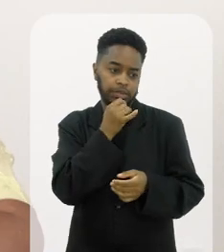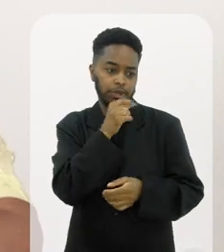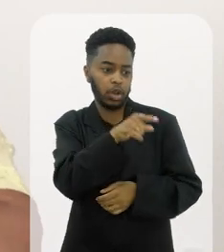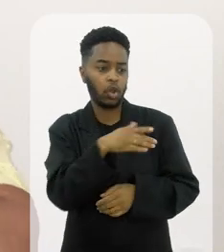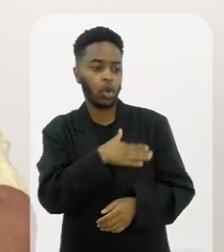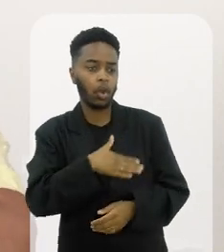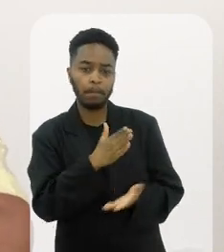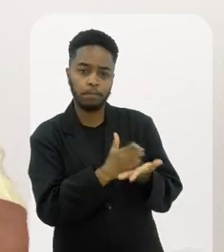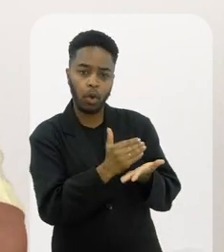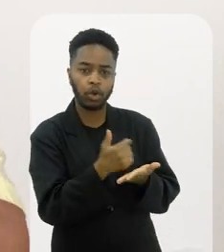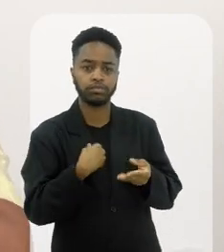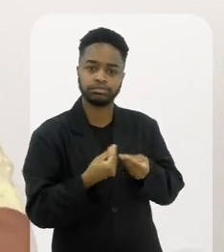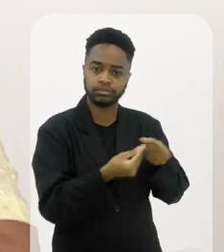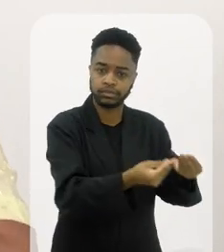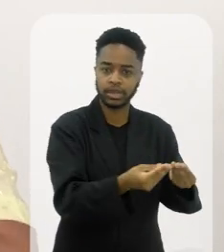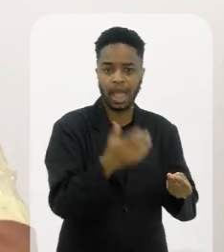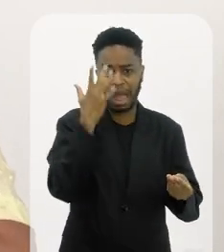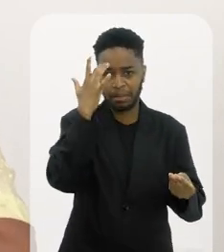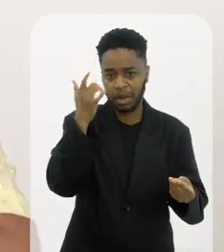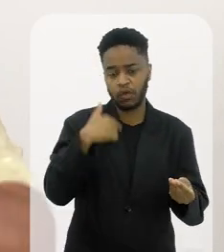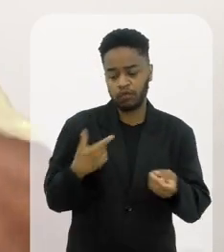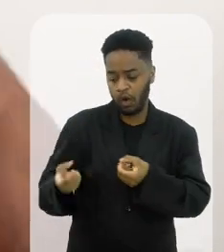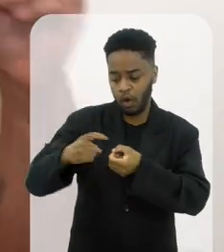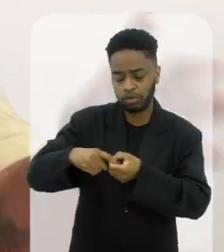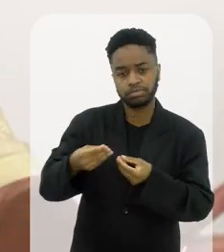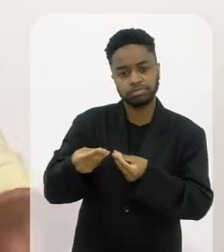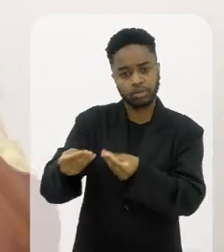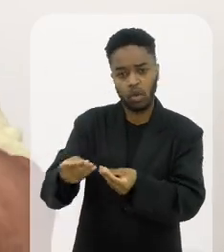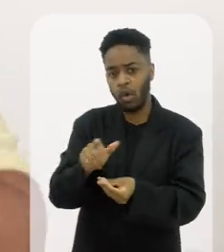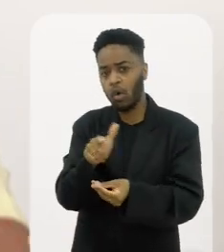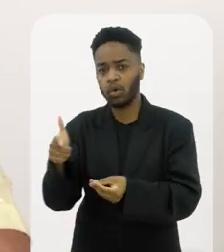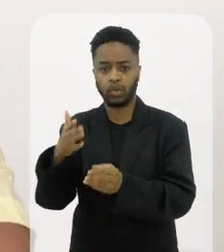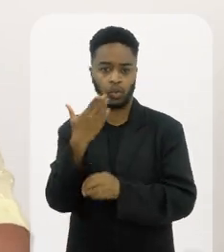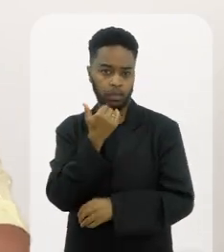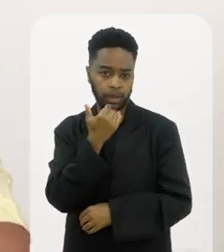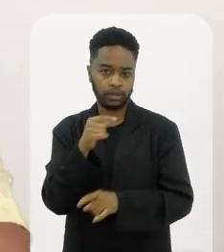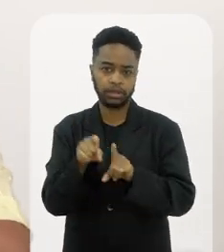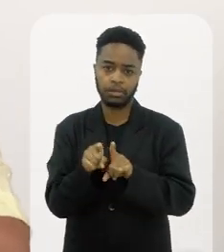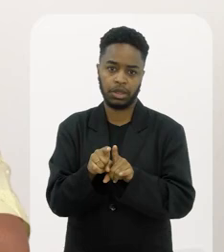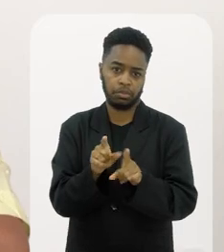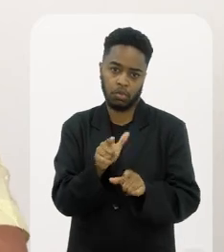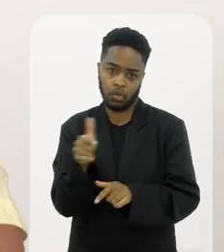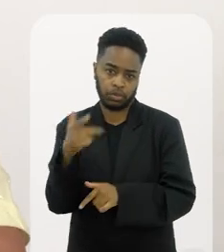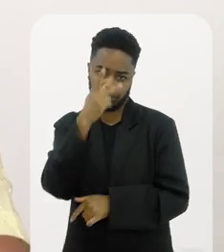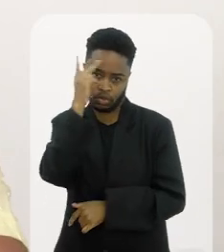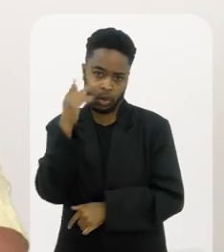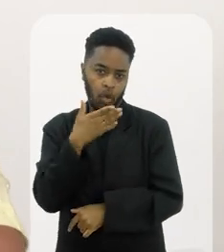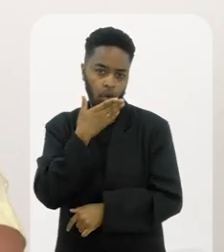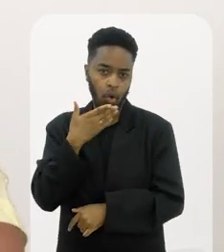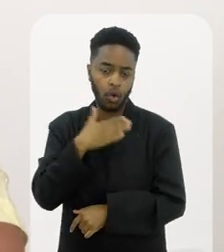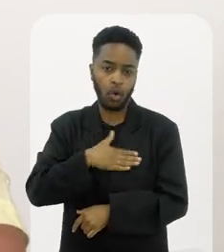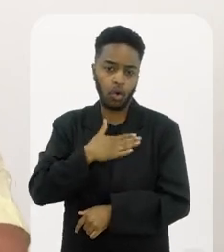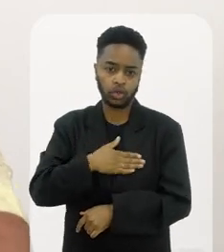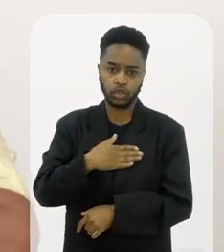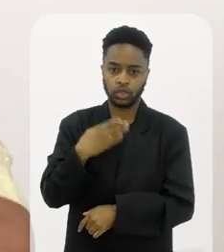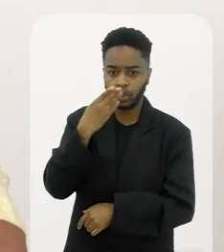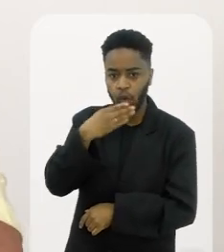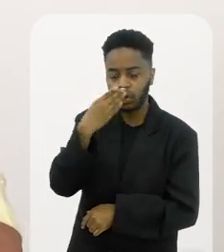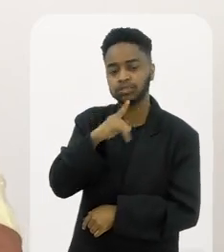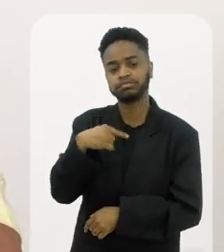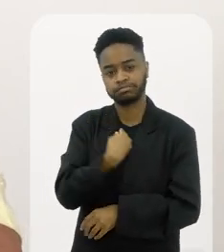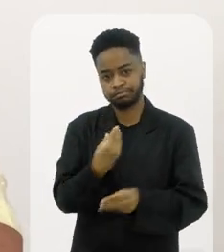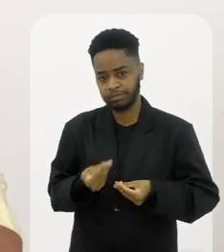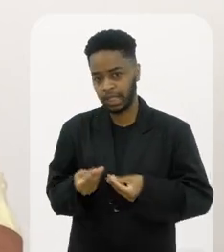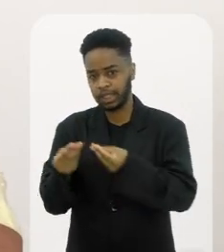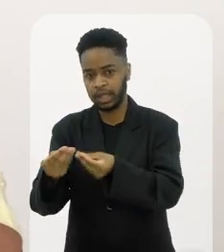mimos. Um gosta de bolo, aí um dia de semana eu levo bolo, o outro gosta do cuscuz, aí eu levo cuscuz. O outro gosta do docinho que